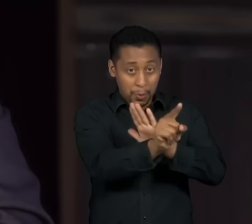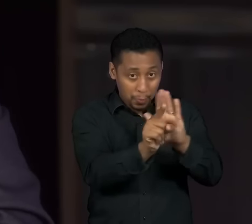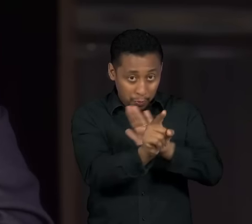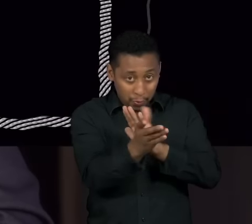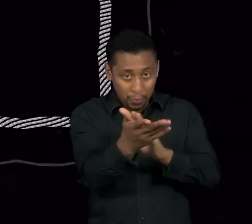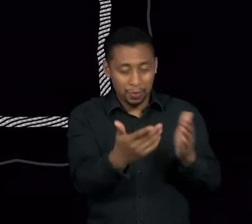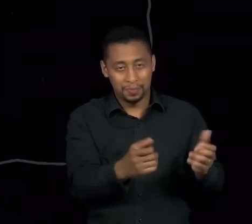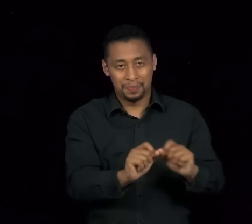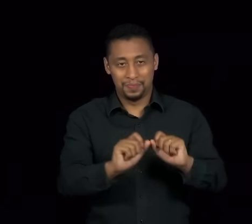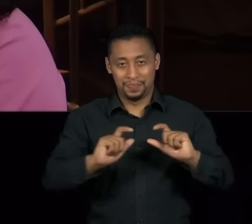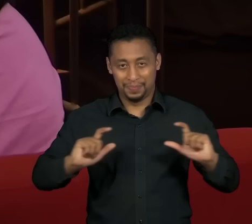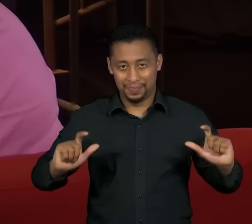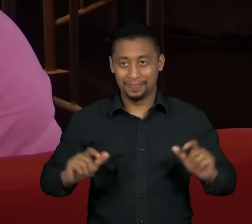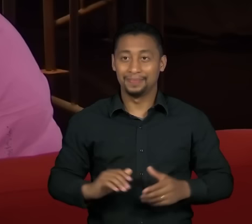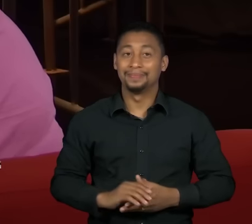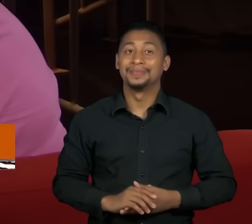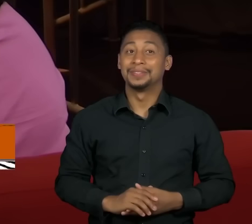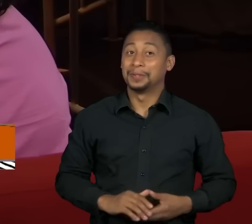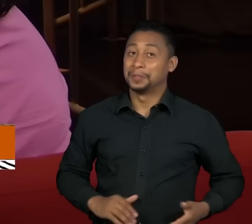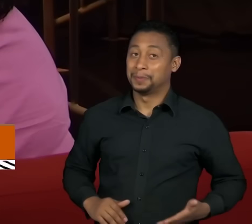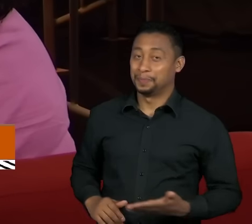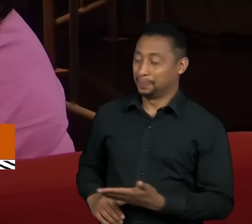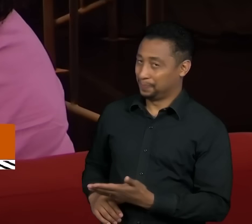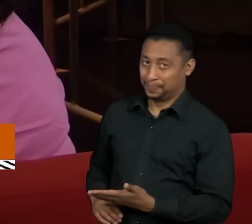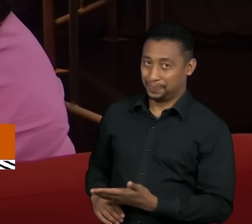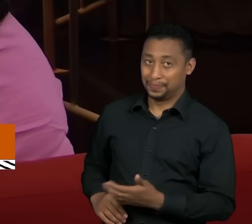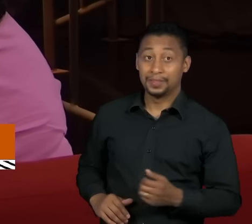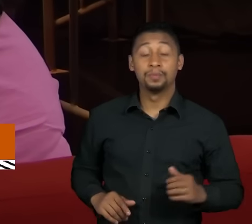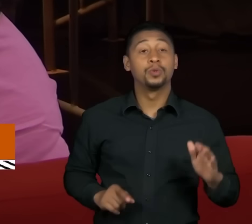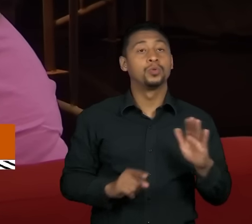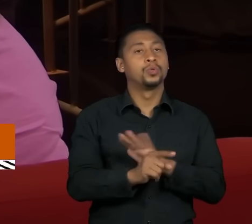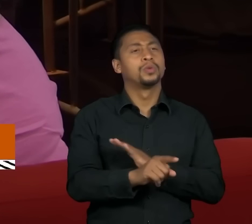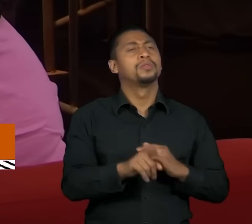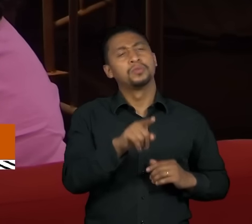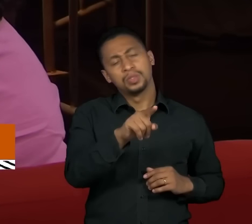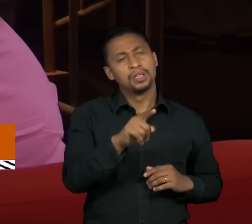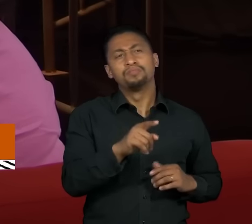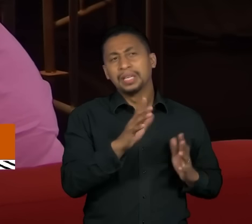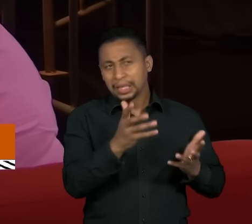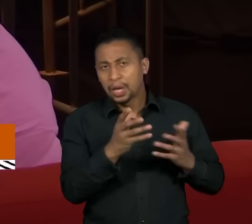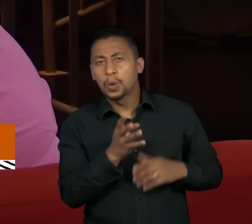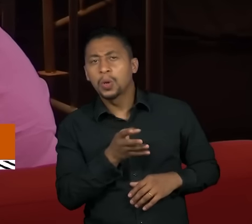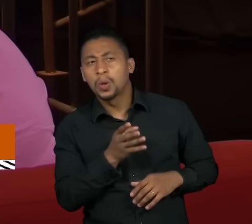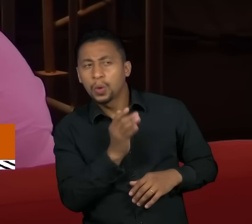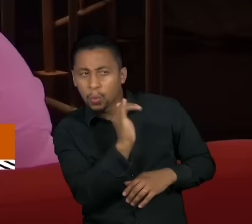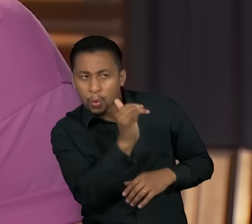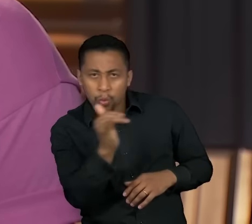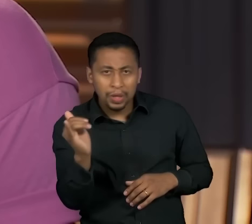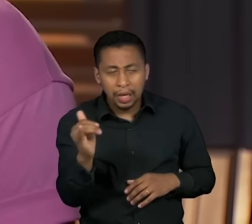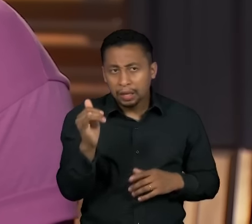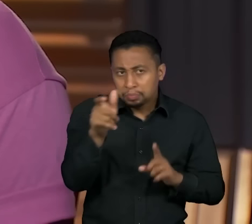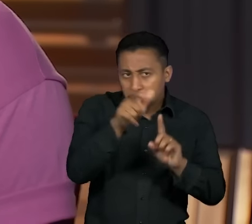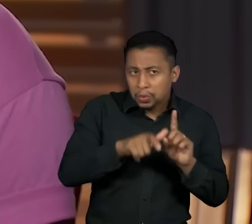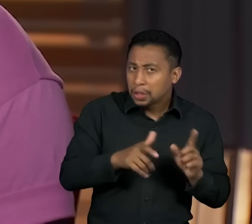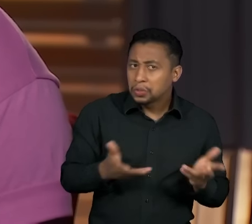aqui. Vamos lá. Praxedes, existe algo sobre Arlindo que você ainda quer contar?